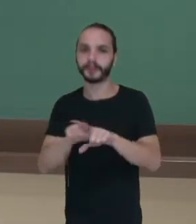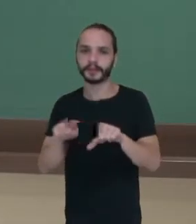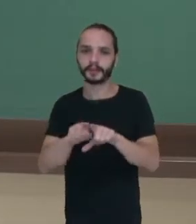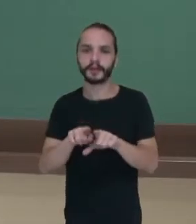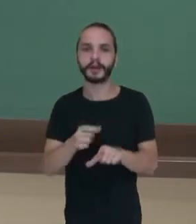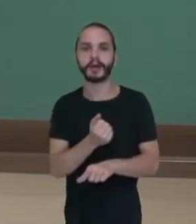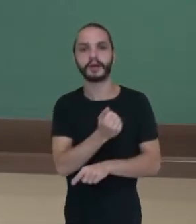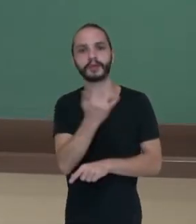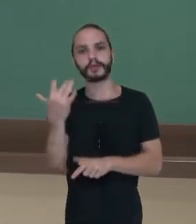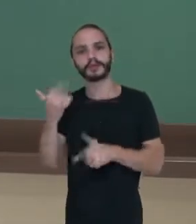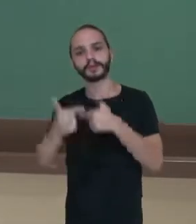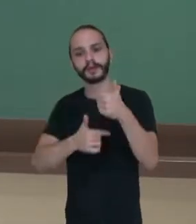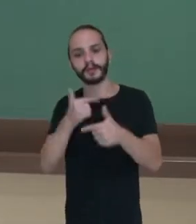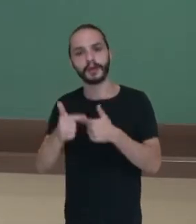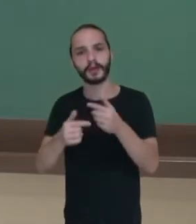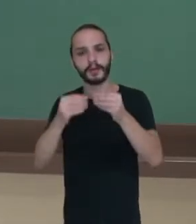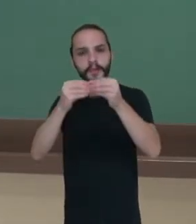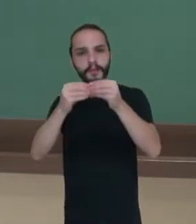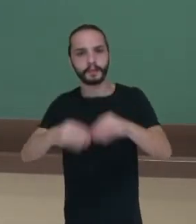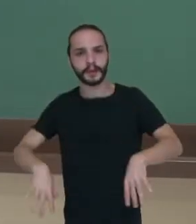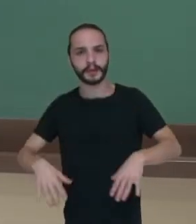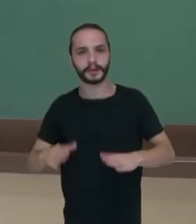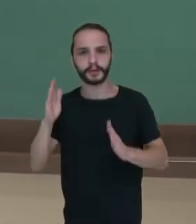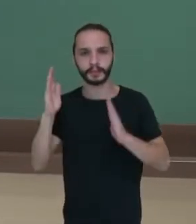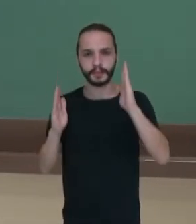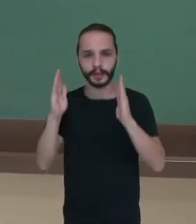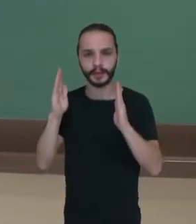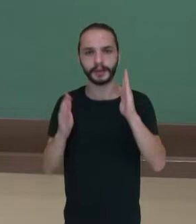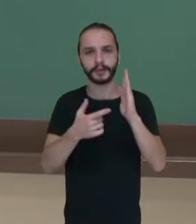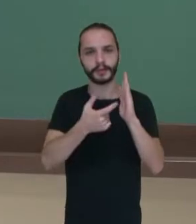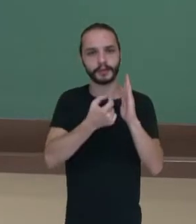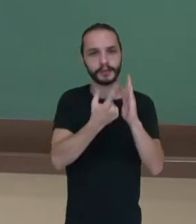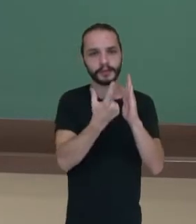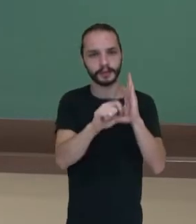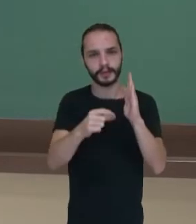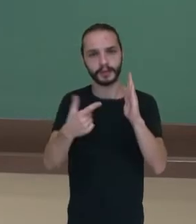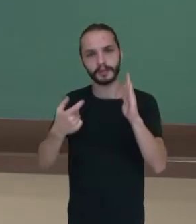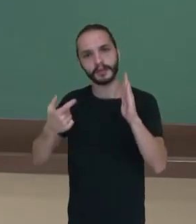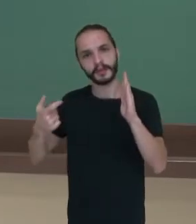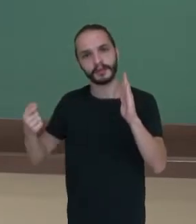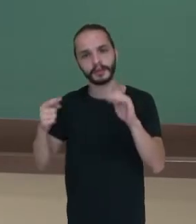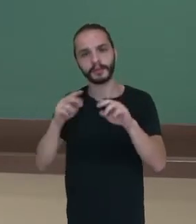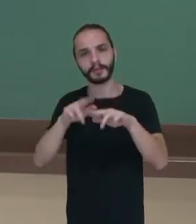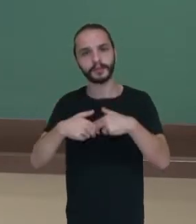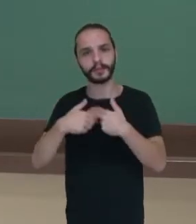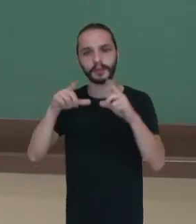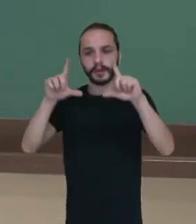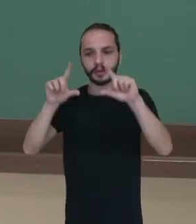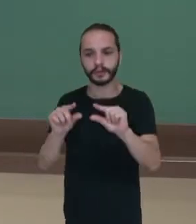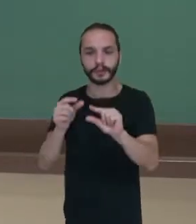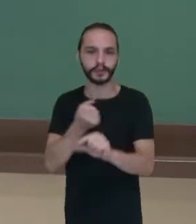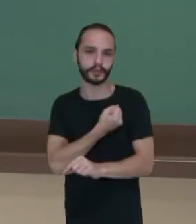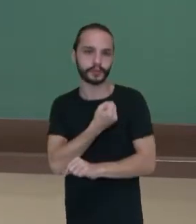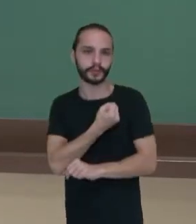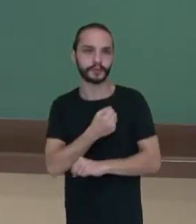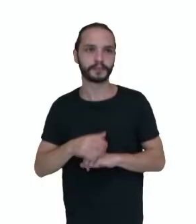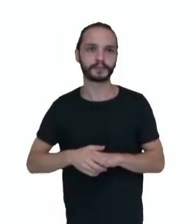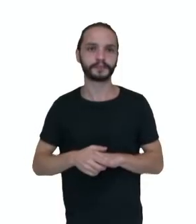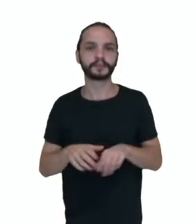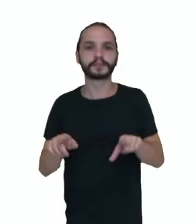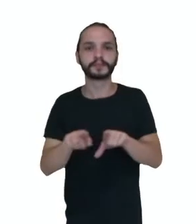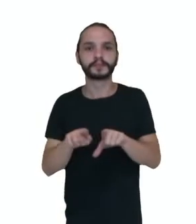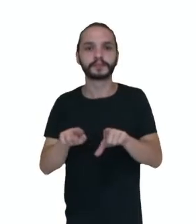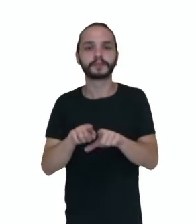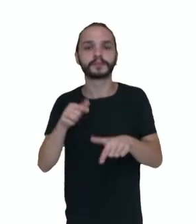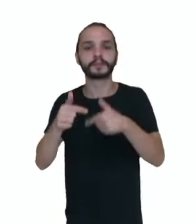atividades que foram prejudicadas ao longo desse período, por isso diminuiu o número. Ali a questão da redução do emprego doméstico,